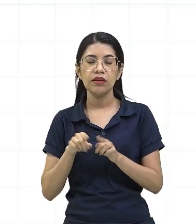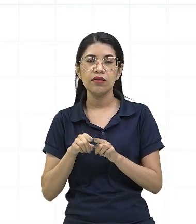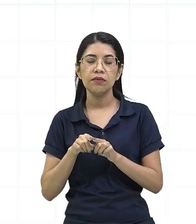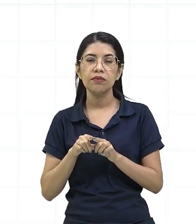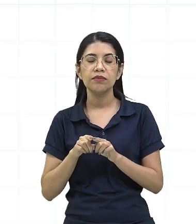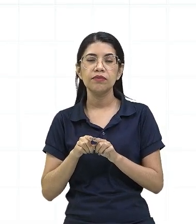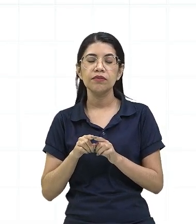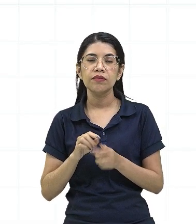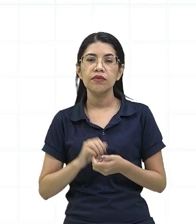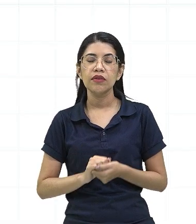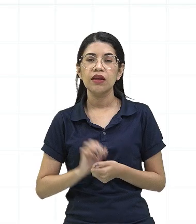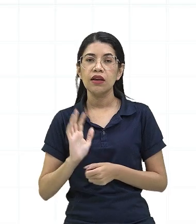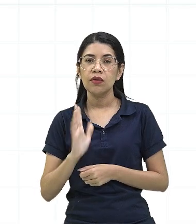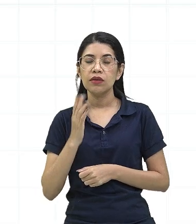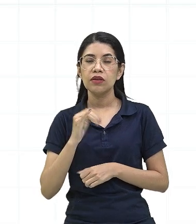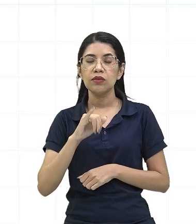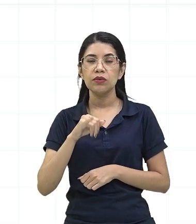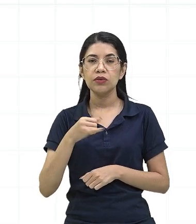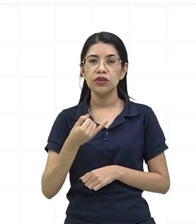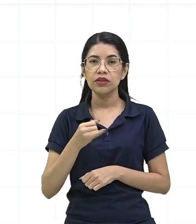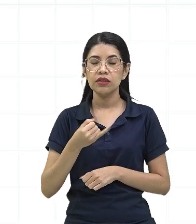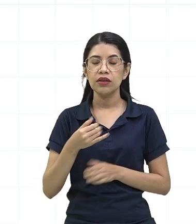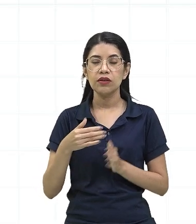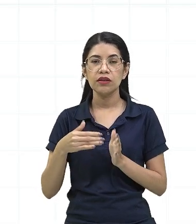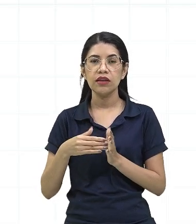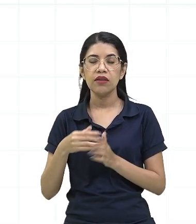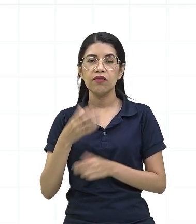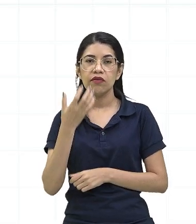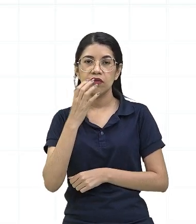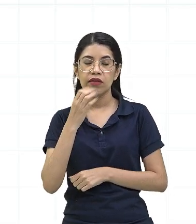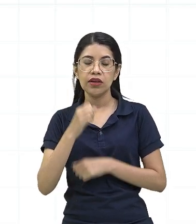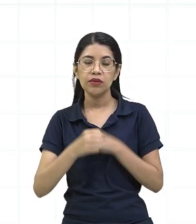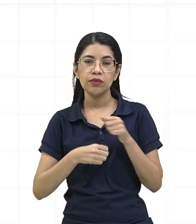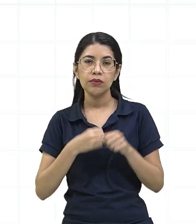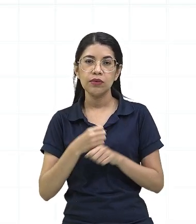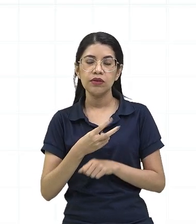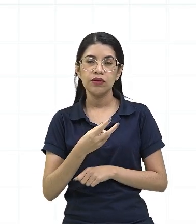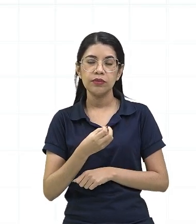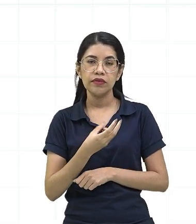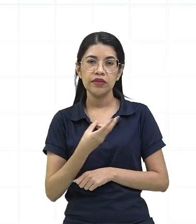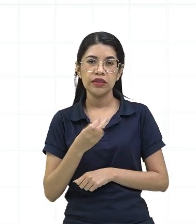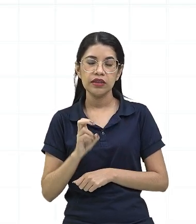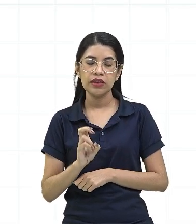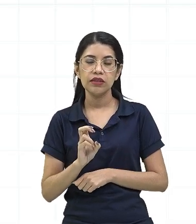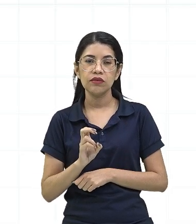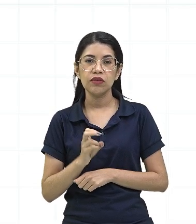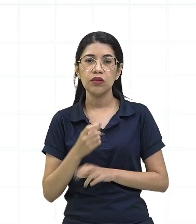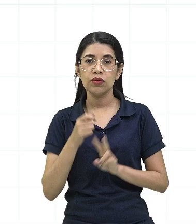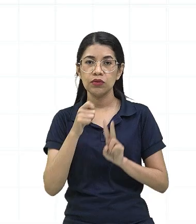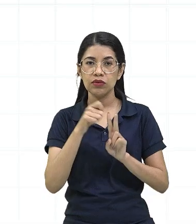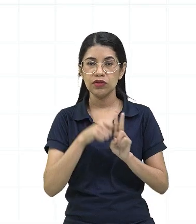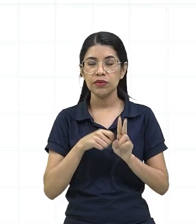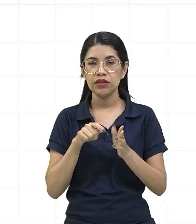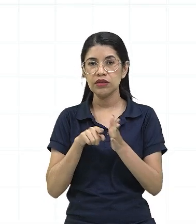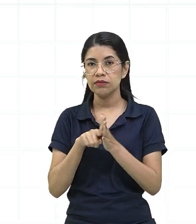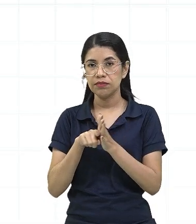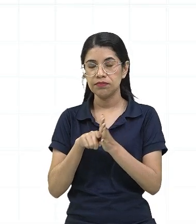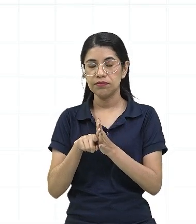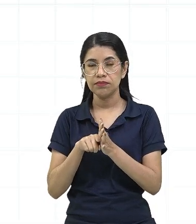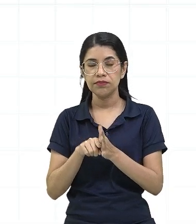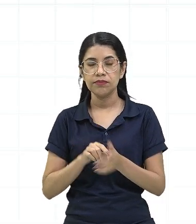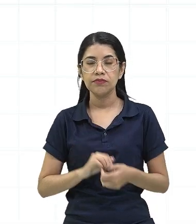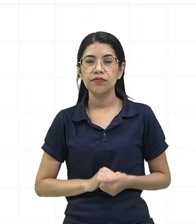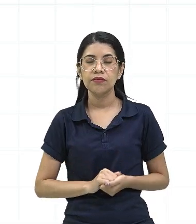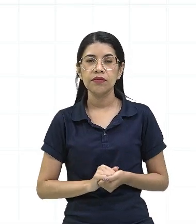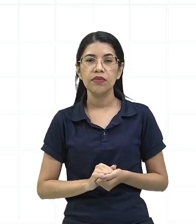locais, realizado em janeiro e fevereiro de 2025. Observe aí que já foi determinado, né, os 2 meses que eles fizeram essa pesquisa.